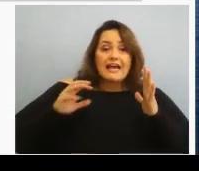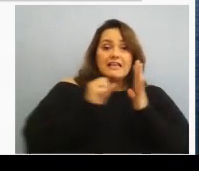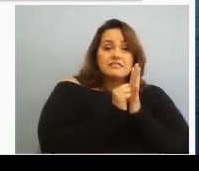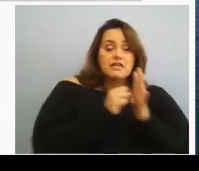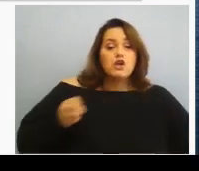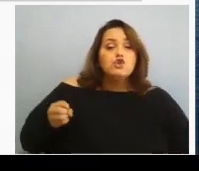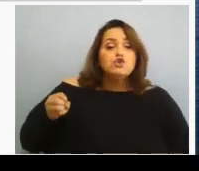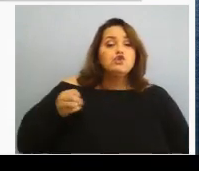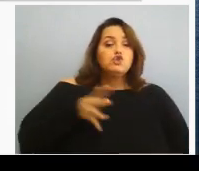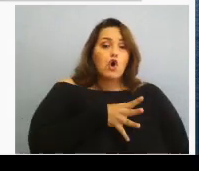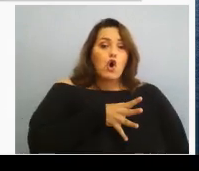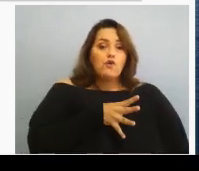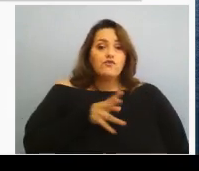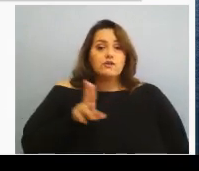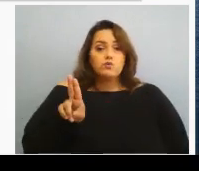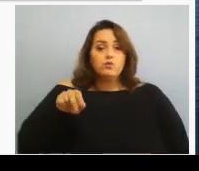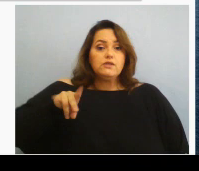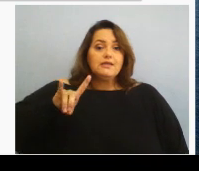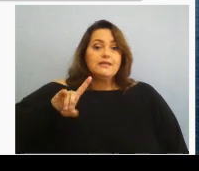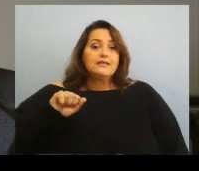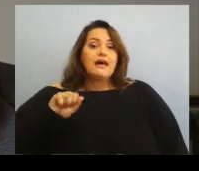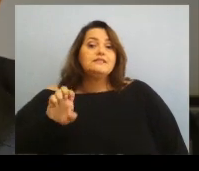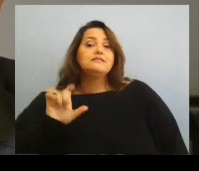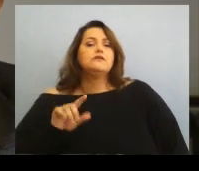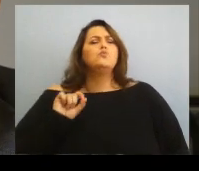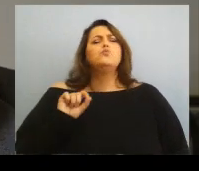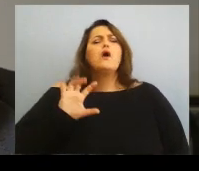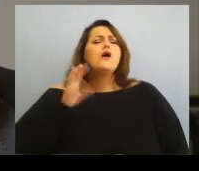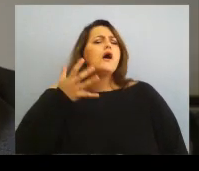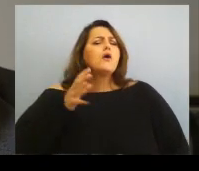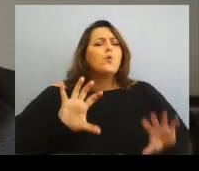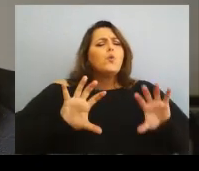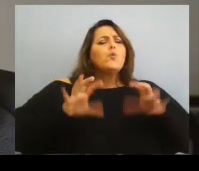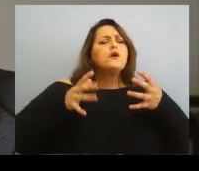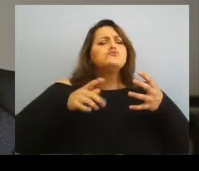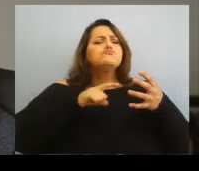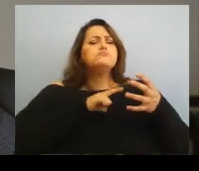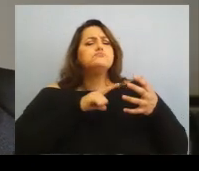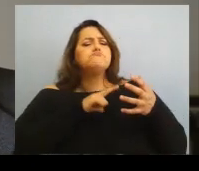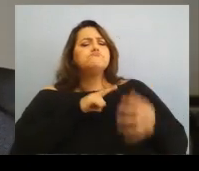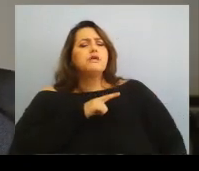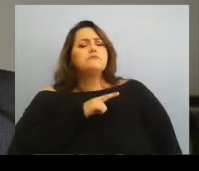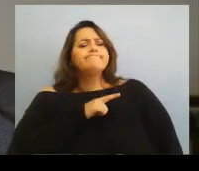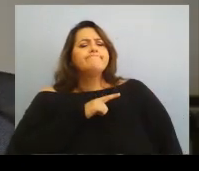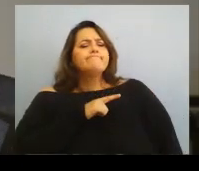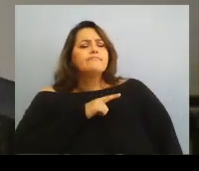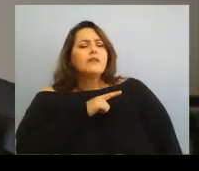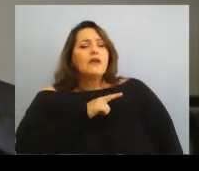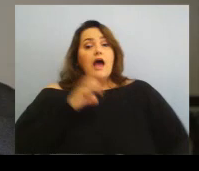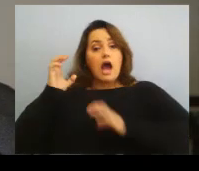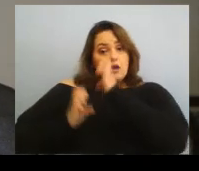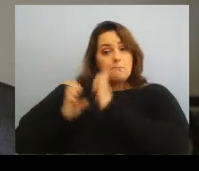Novas Unidades. A situação de cadastramento de novas unidades ocorre quando você tem uma situação